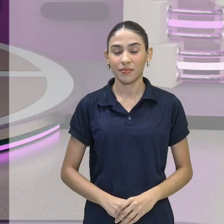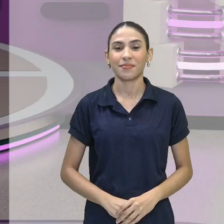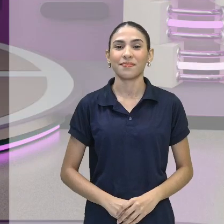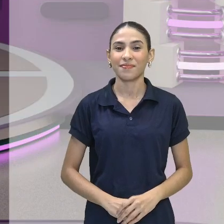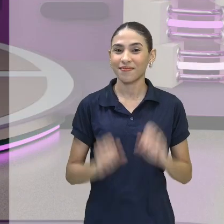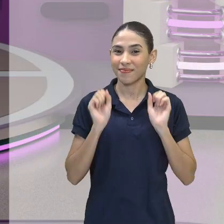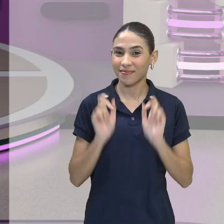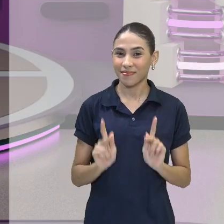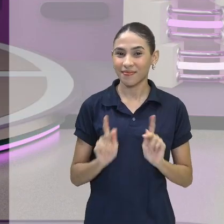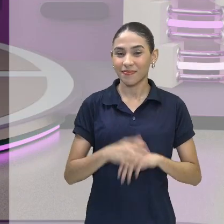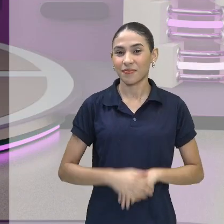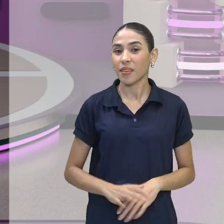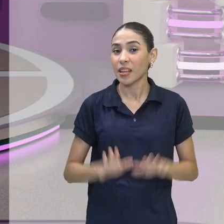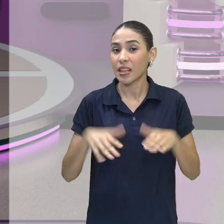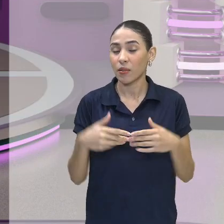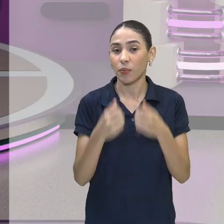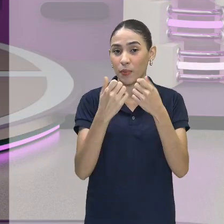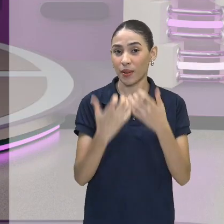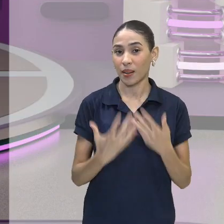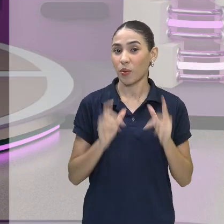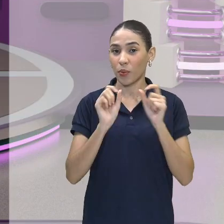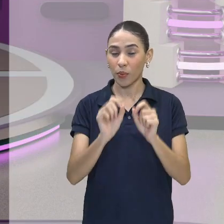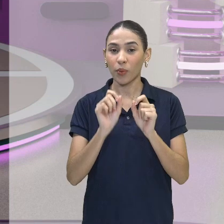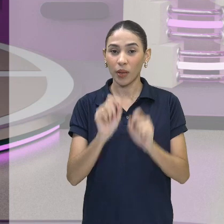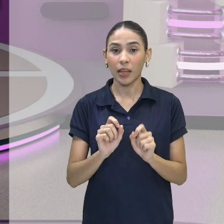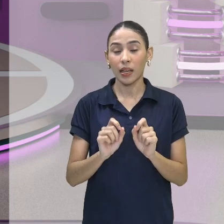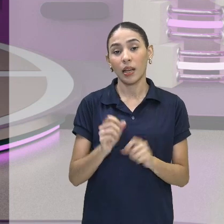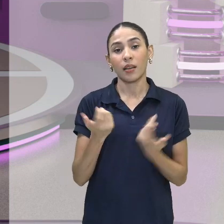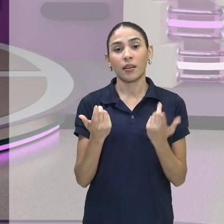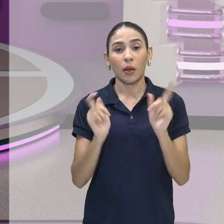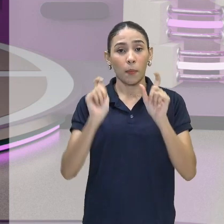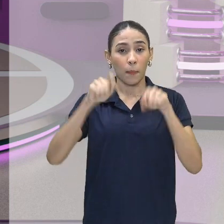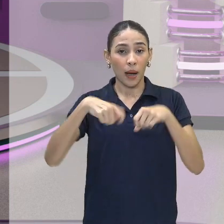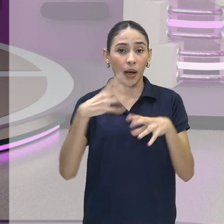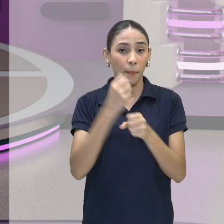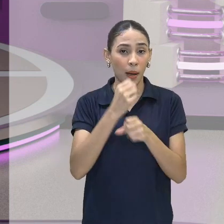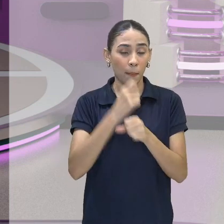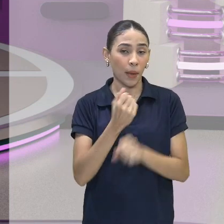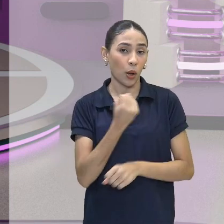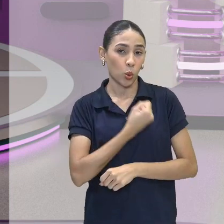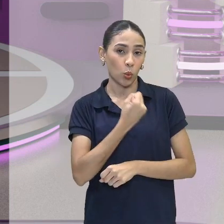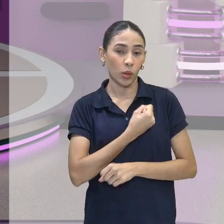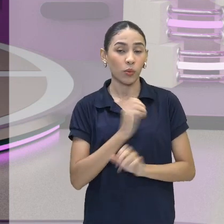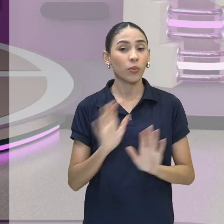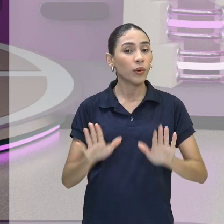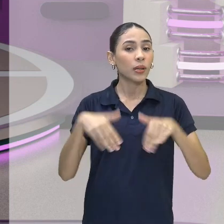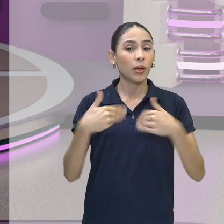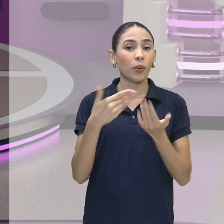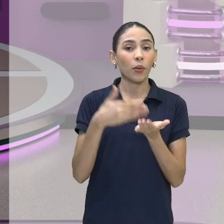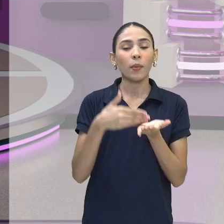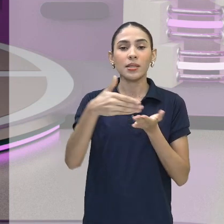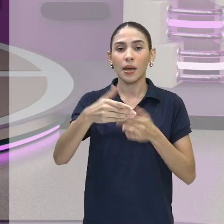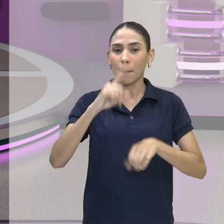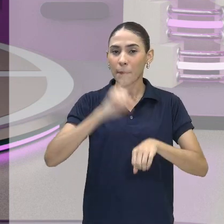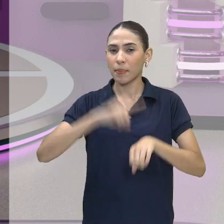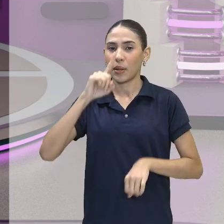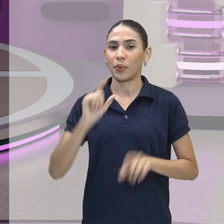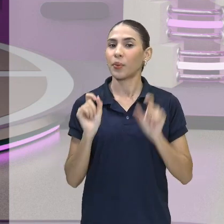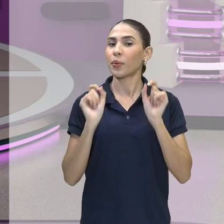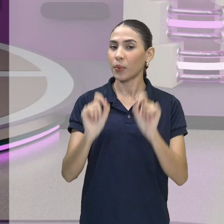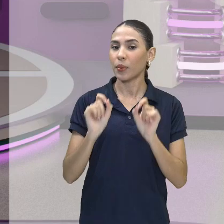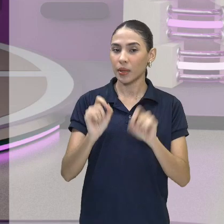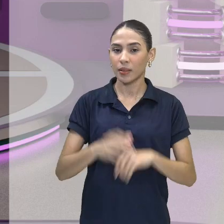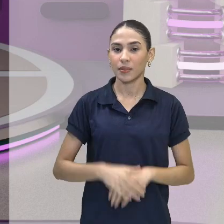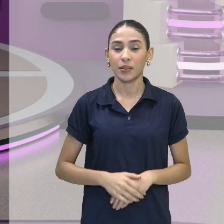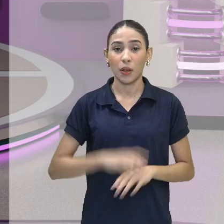Muito bem, então vamos falar sobre probabilidade. E para falar de probabilidade, vamos começar primeiro com um